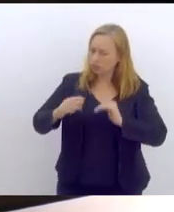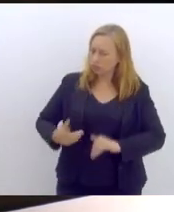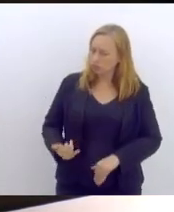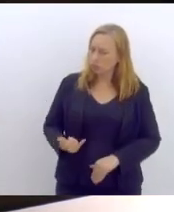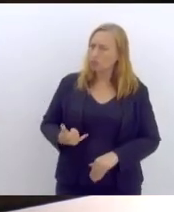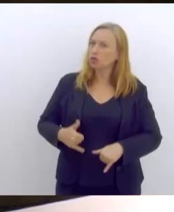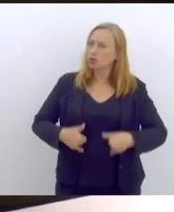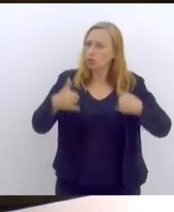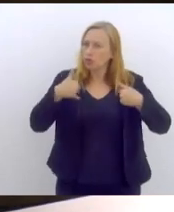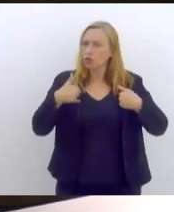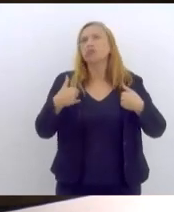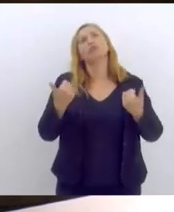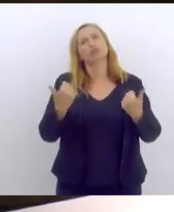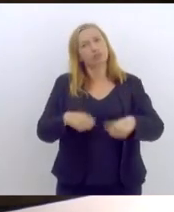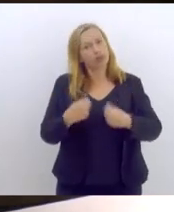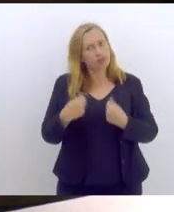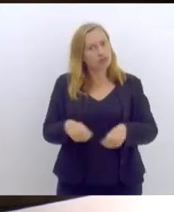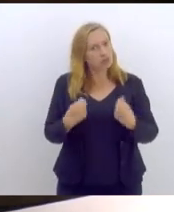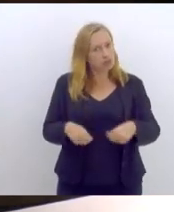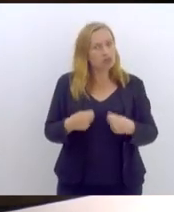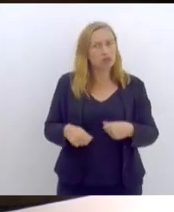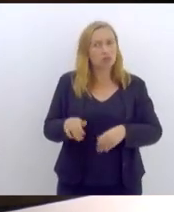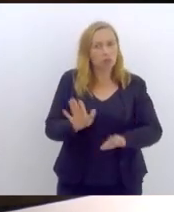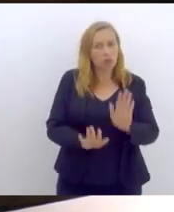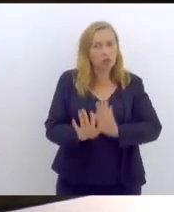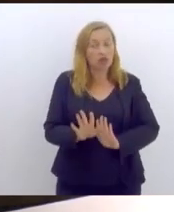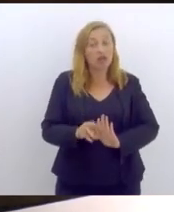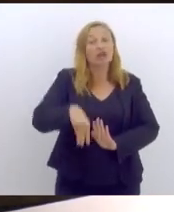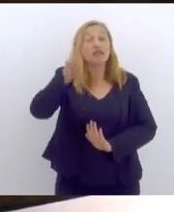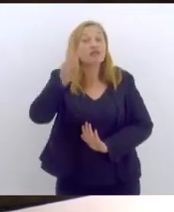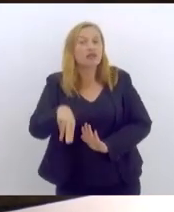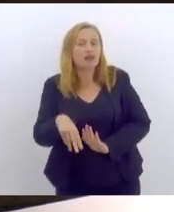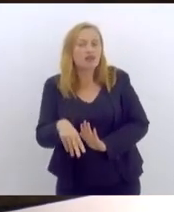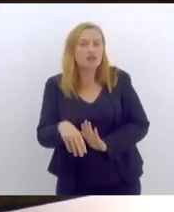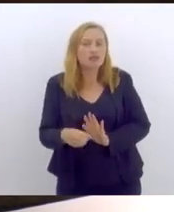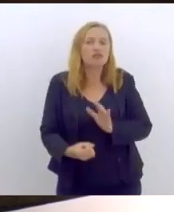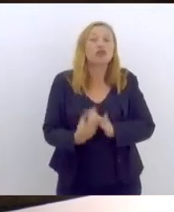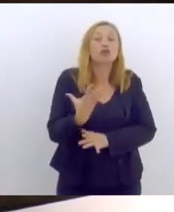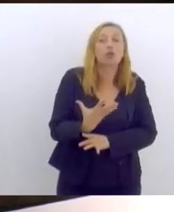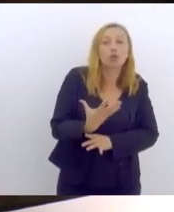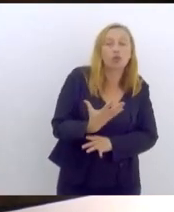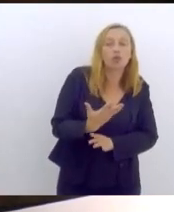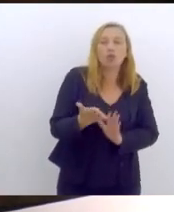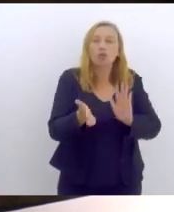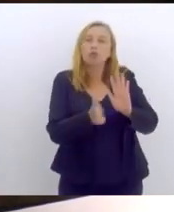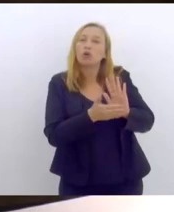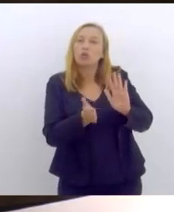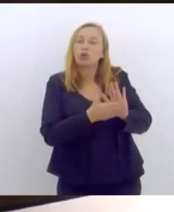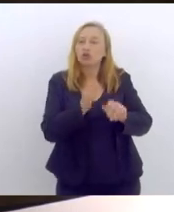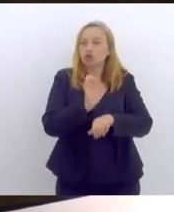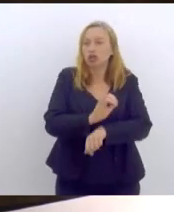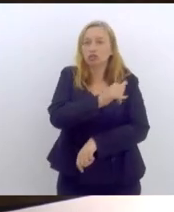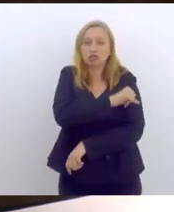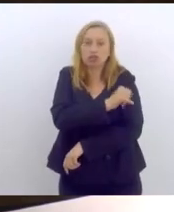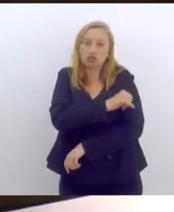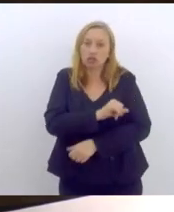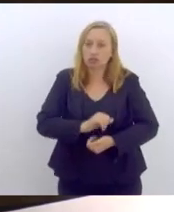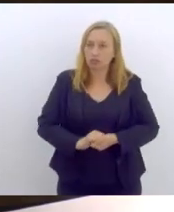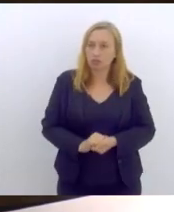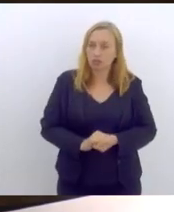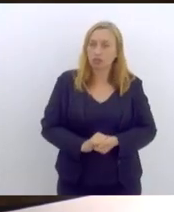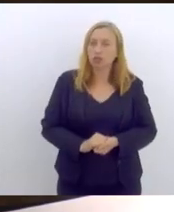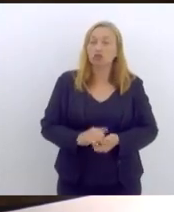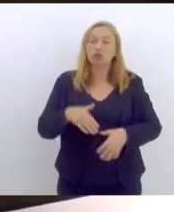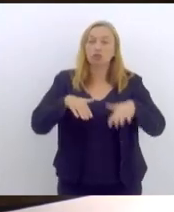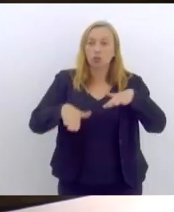gente deve ser condecorada principalmente para quem fez, para quem propôs coisas ao Estado do Rio de Janeiro, como foi o DJ